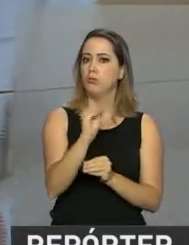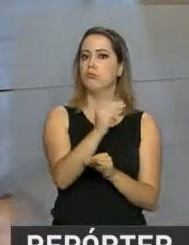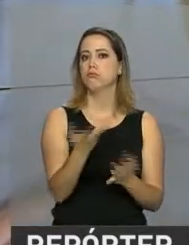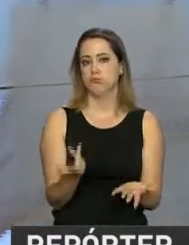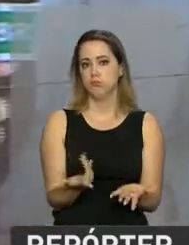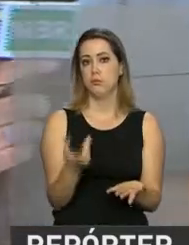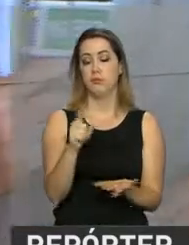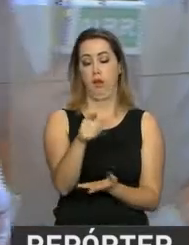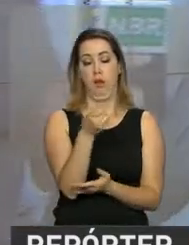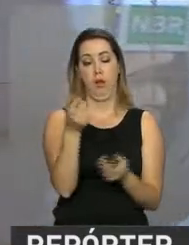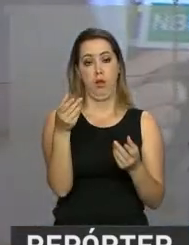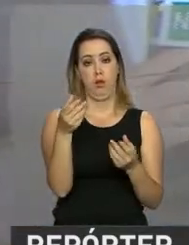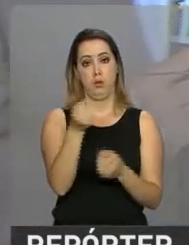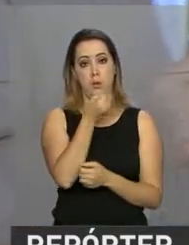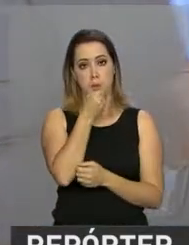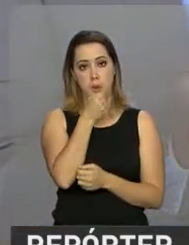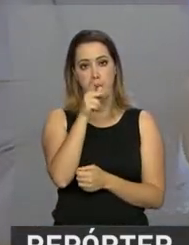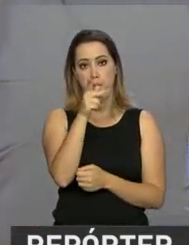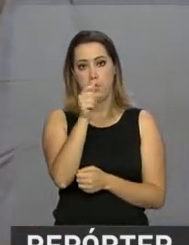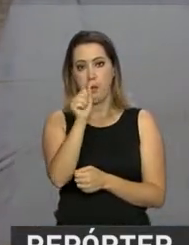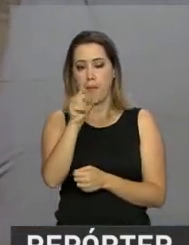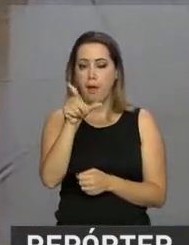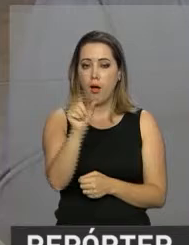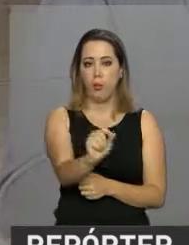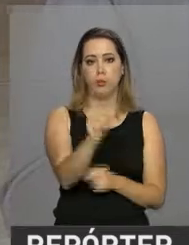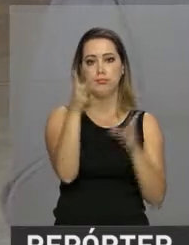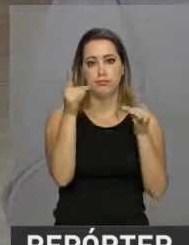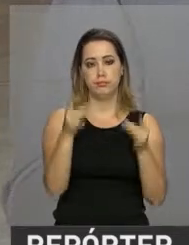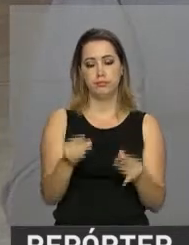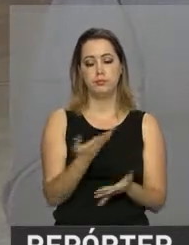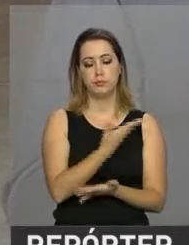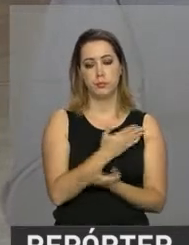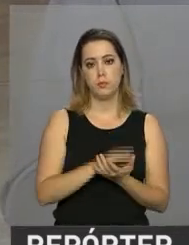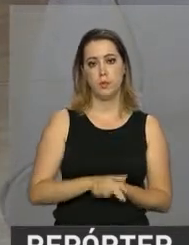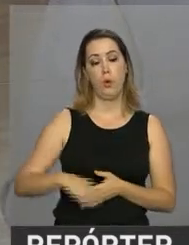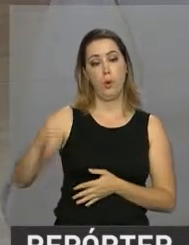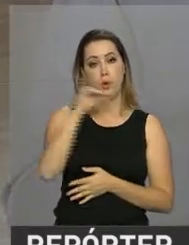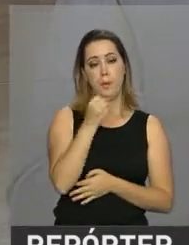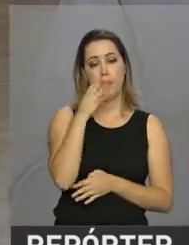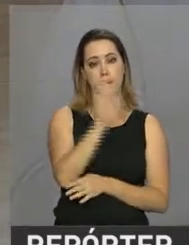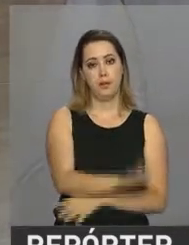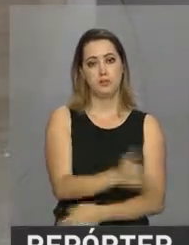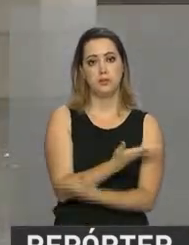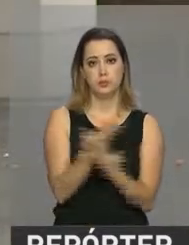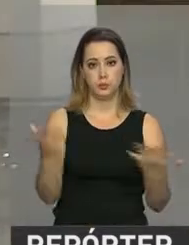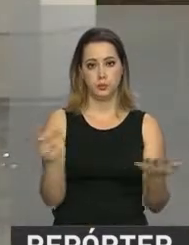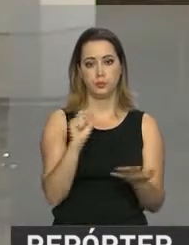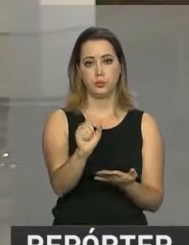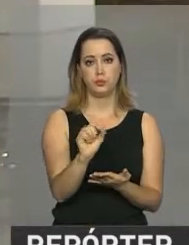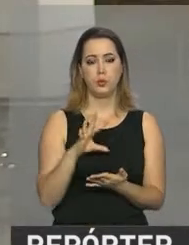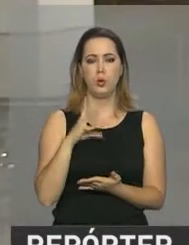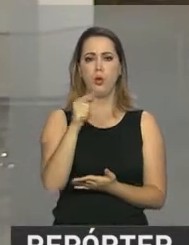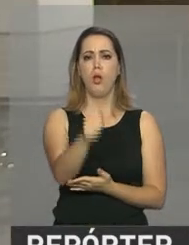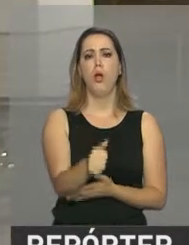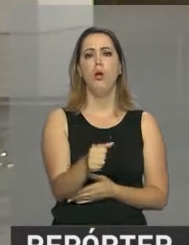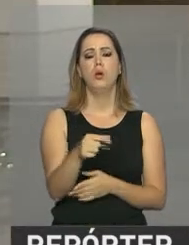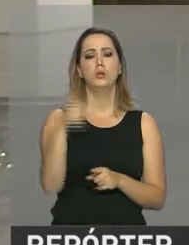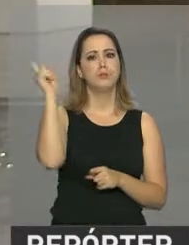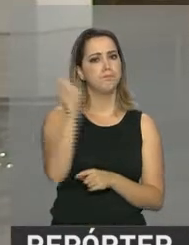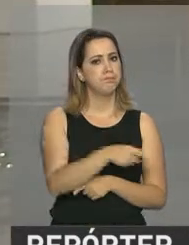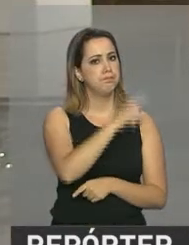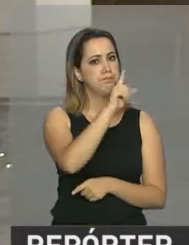Paulo Lassalve traz os detalhes para a gente sobre esse assunto. Olá, Paulo. Olá, Zé Luiz, boa tarde. Ao todo foram